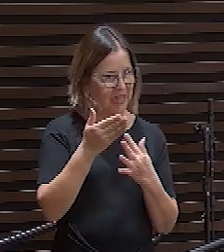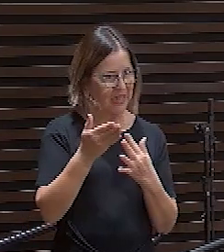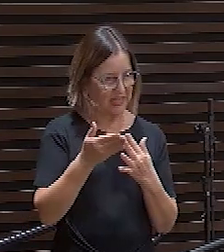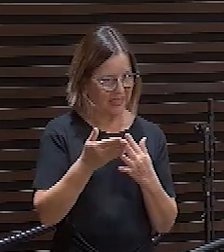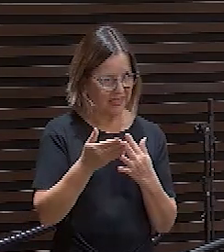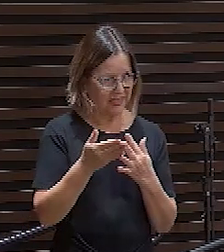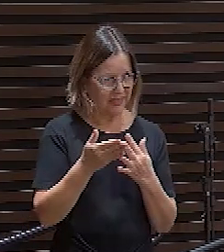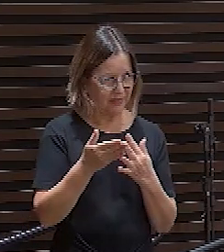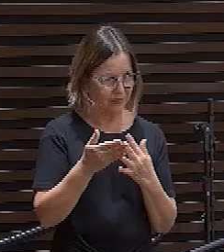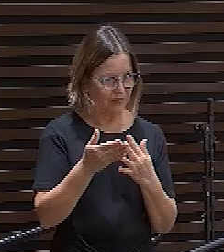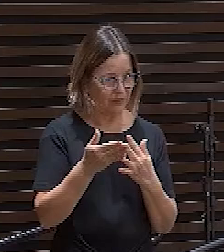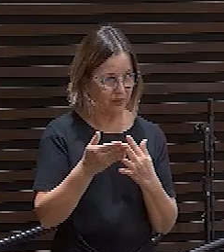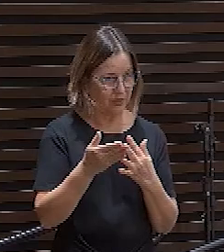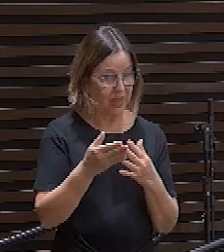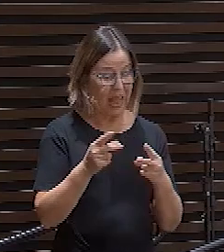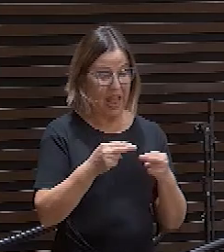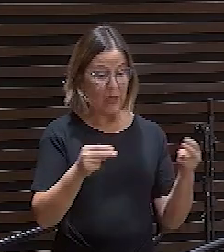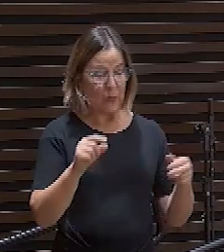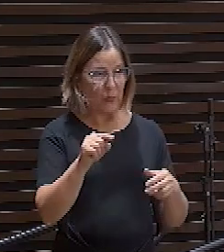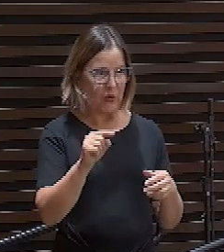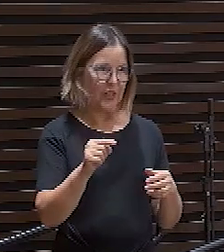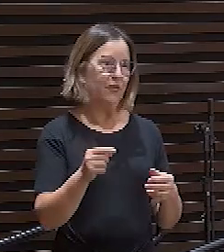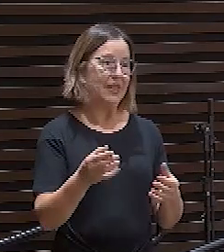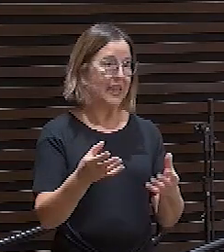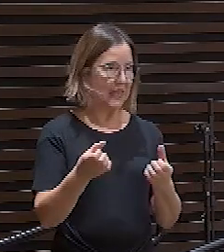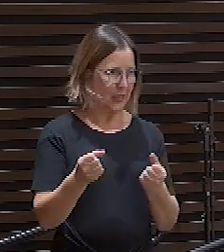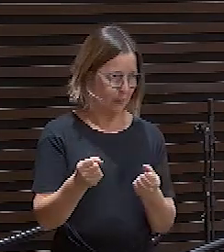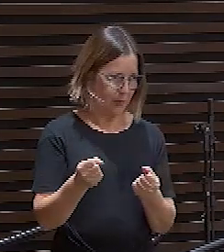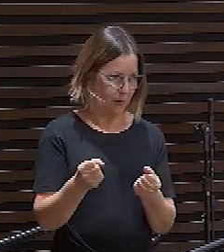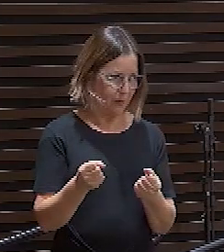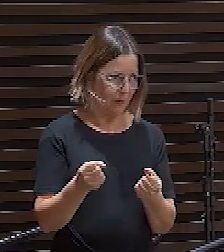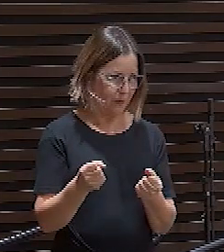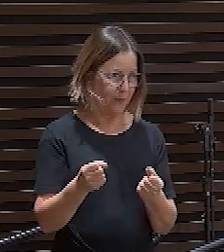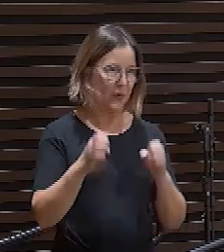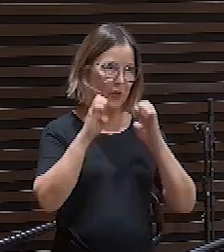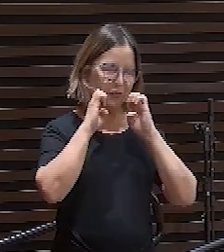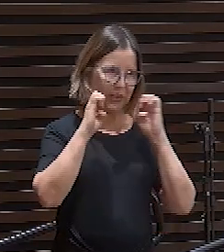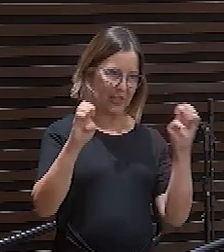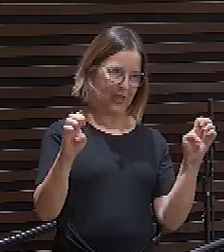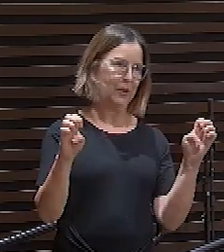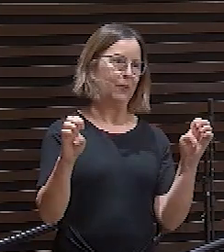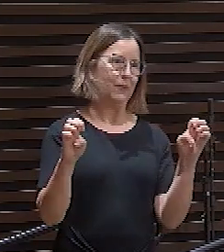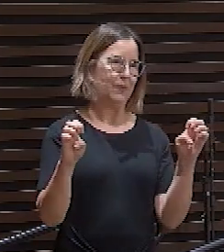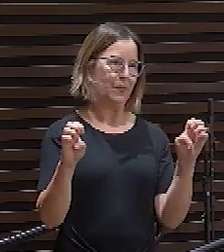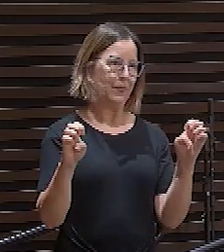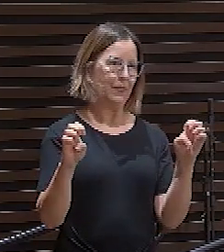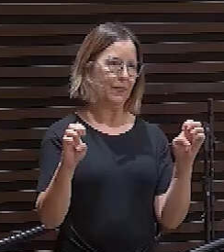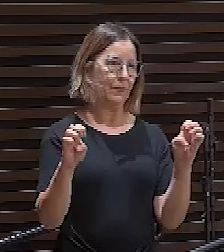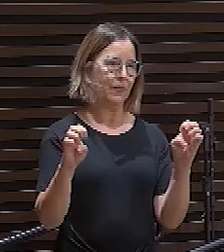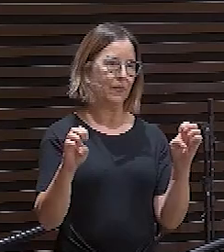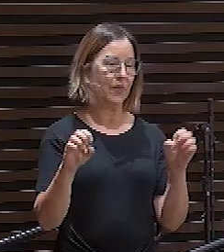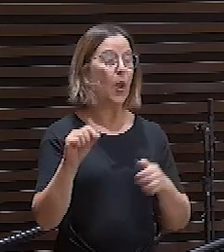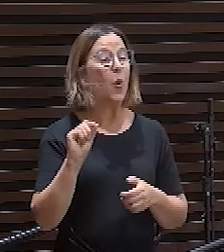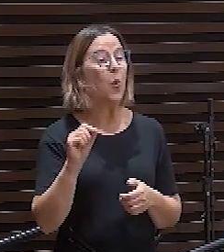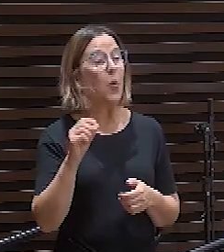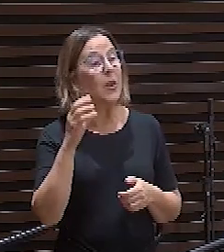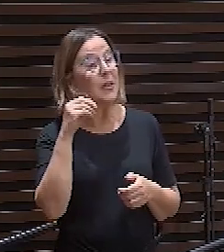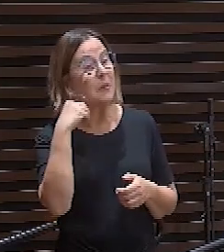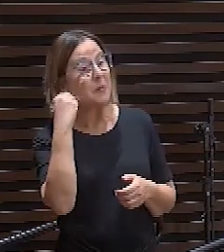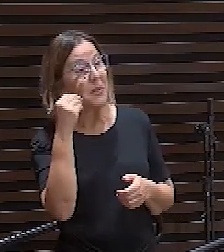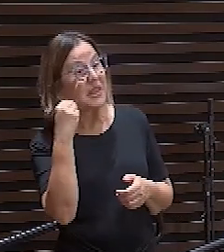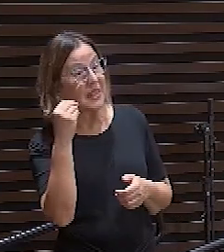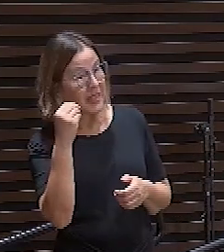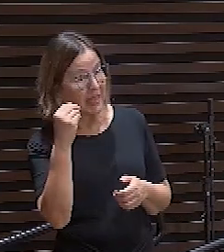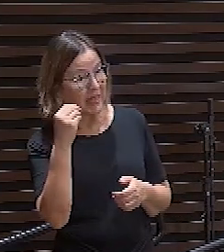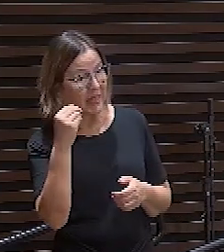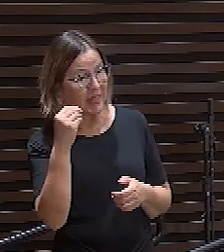passar. O que você recebeu do Evangelho, qual foi a experiência que você teve da palavra